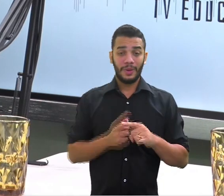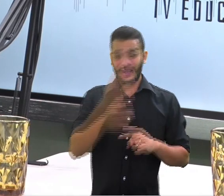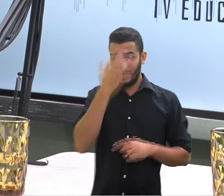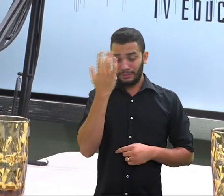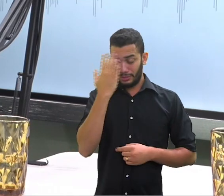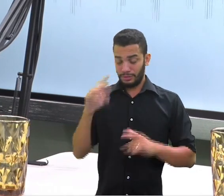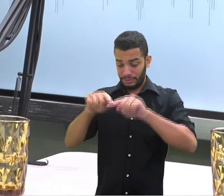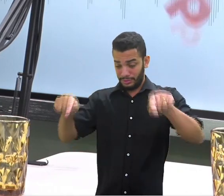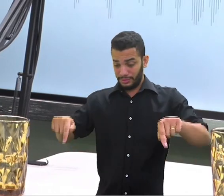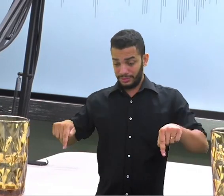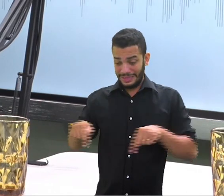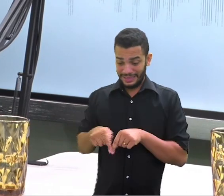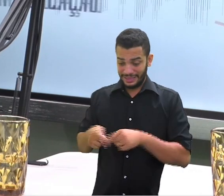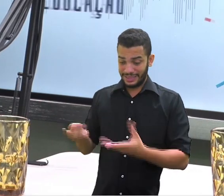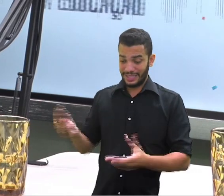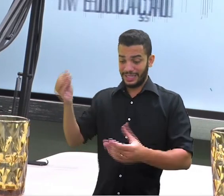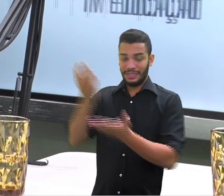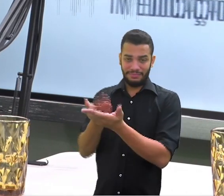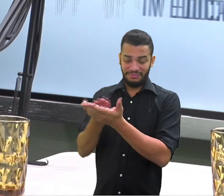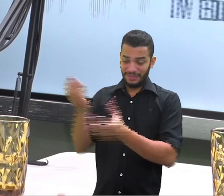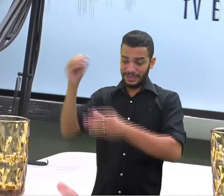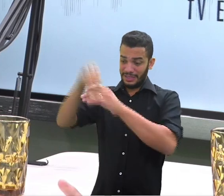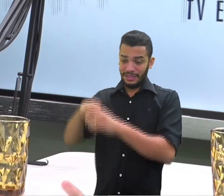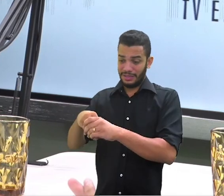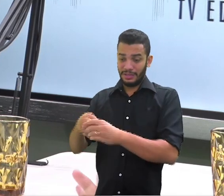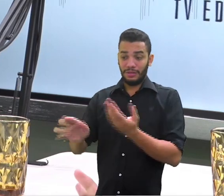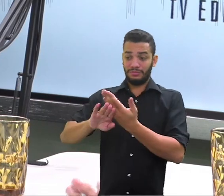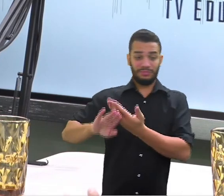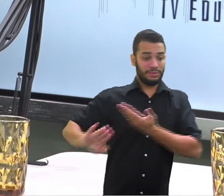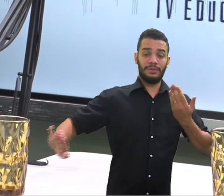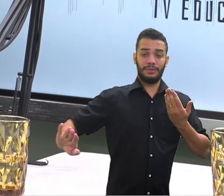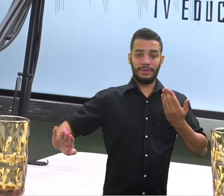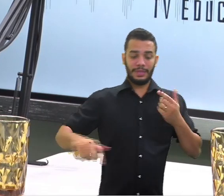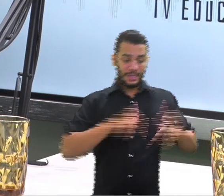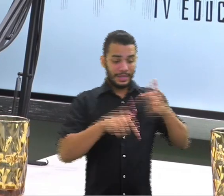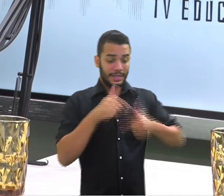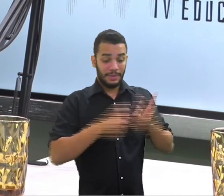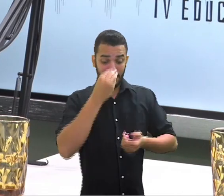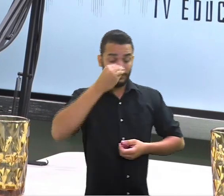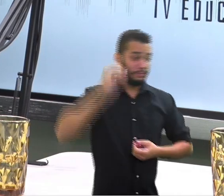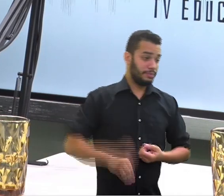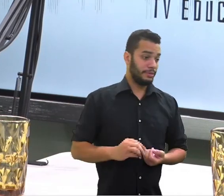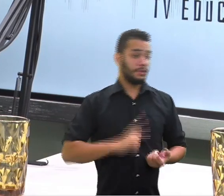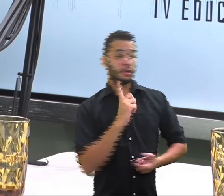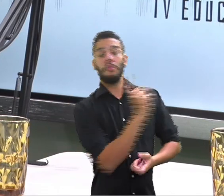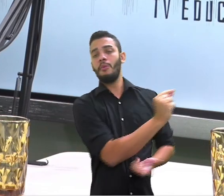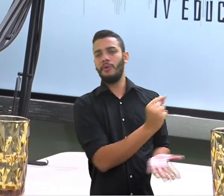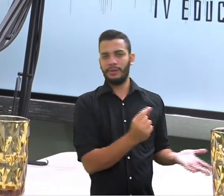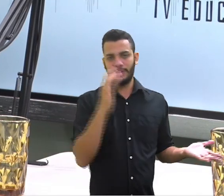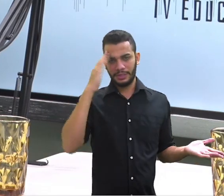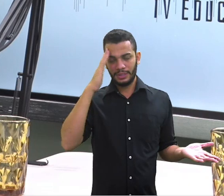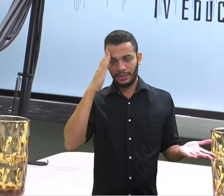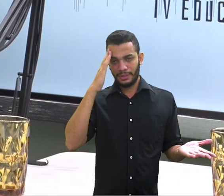problemas são inúmeros. Alguns professores se afastam porque já não suportam mais. É uma profissão super